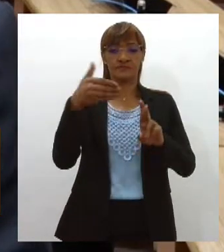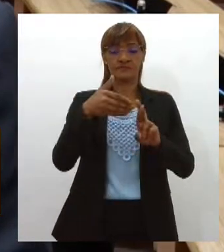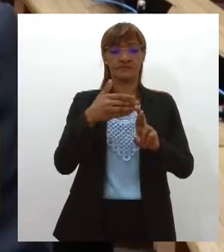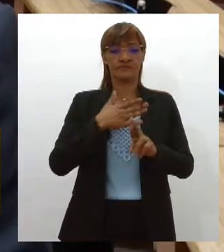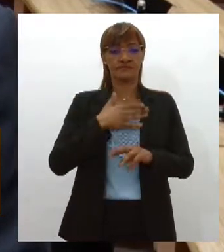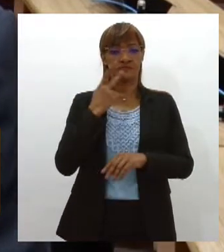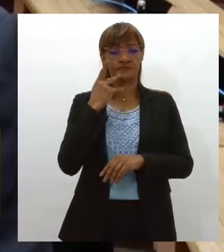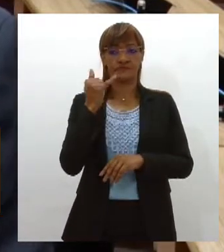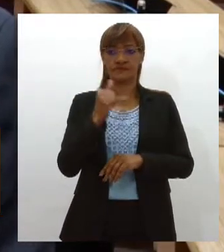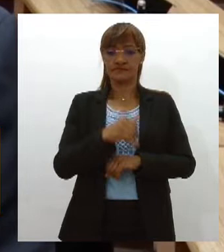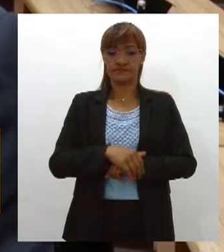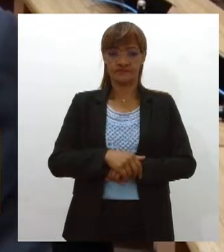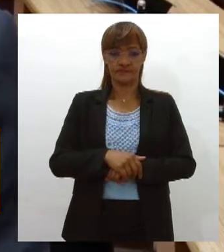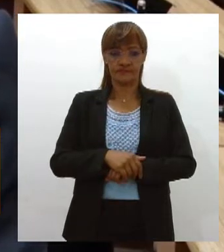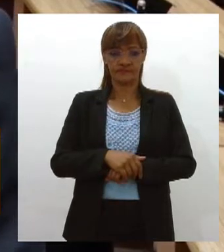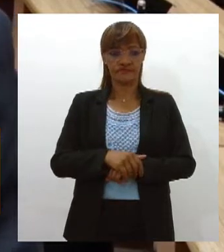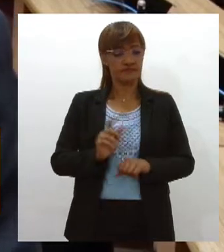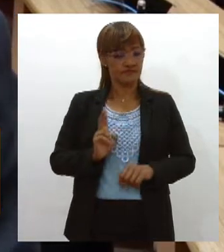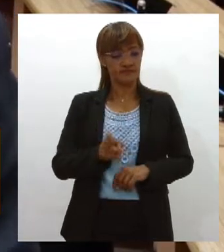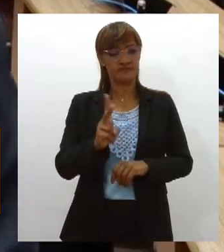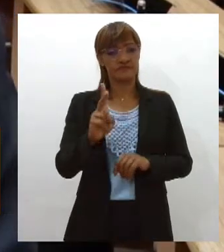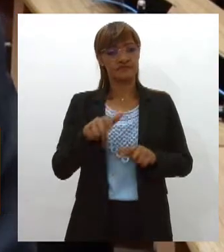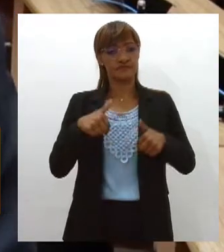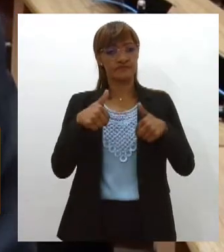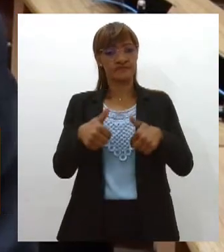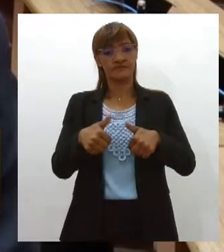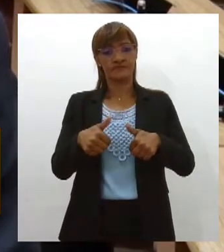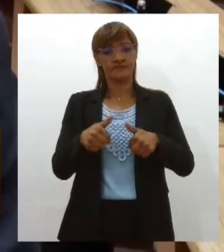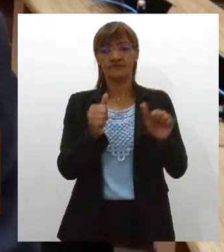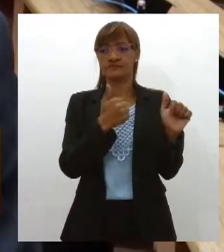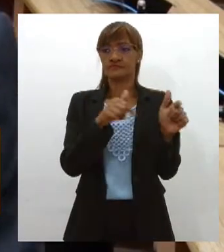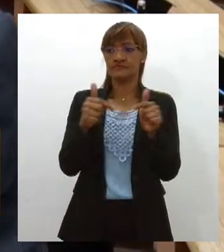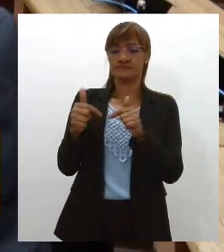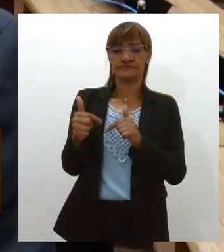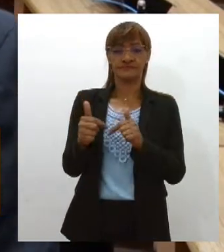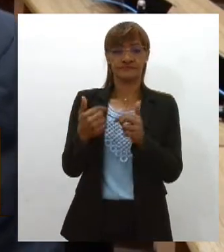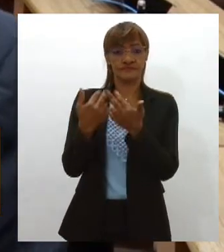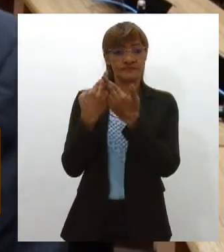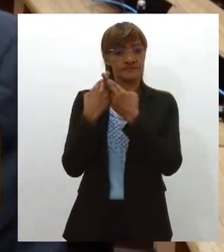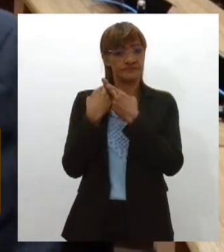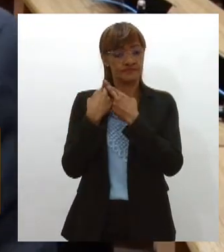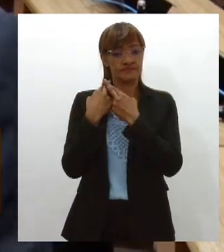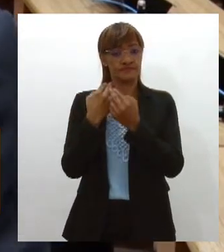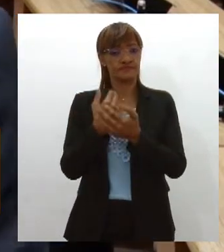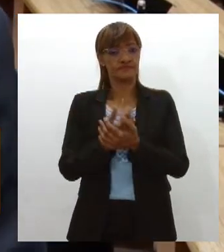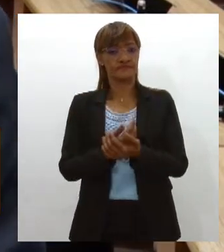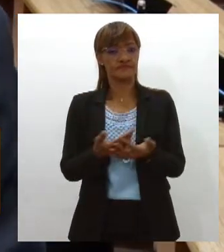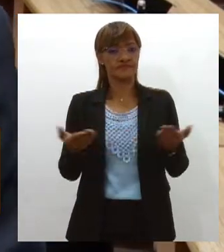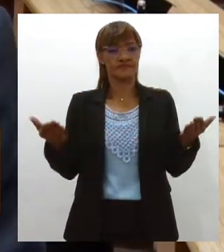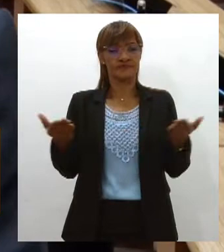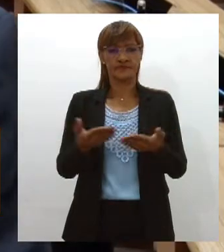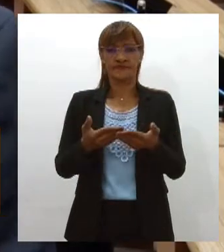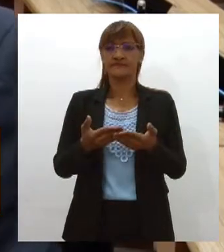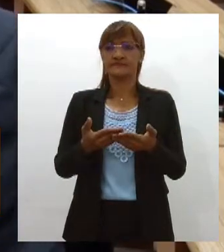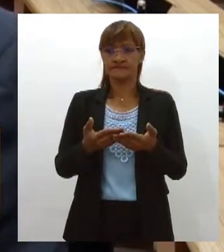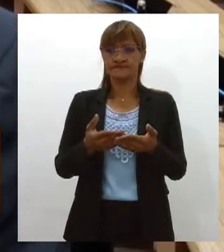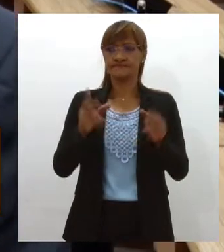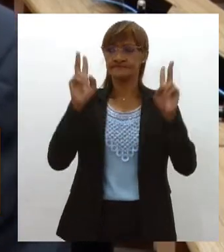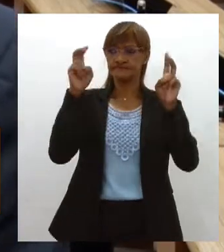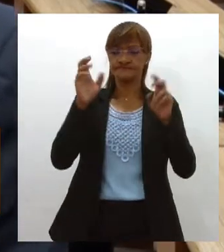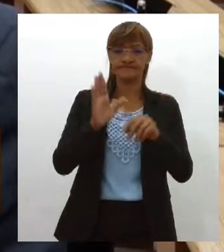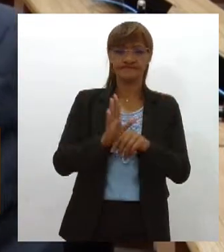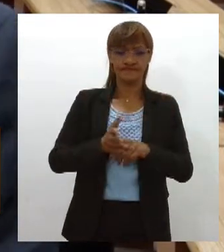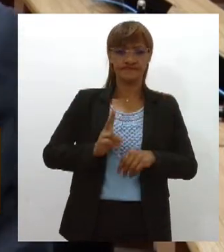E vamos para cima, nosso trabalho não pode parar, a gente sabe da nossa responsabilidade. E agora com várias bandeiras que a gente tem em mente para